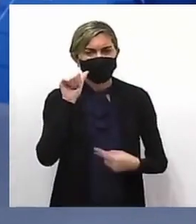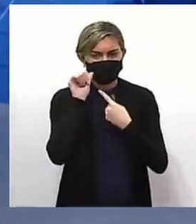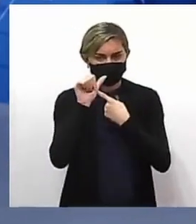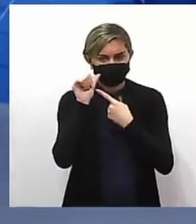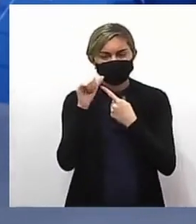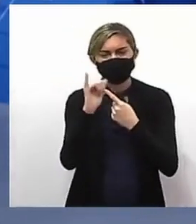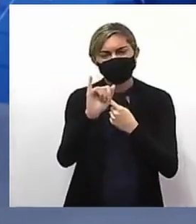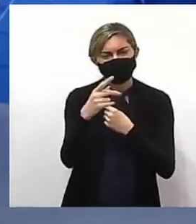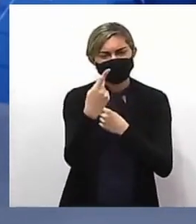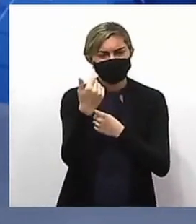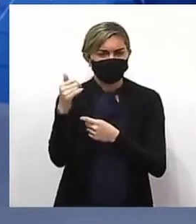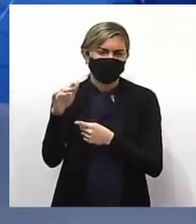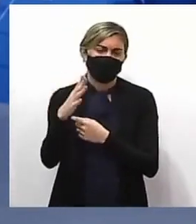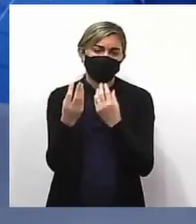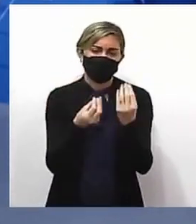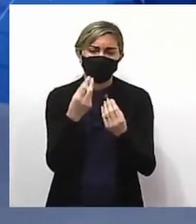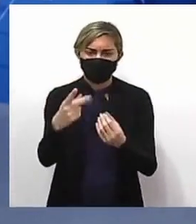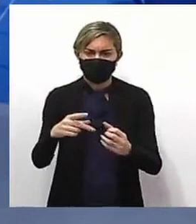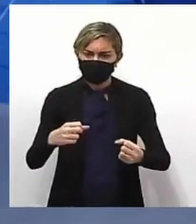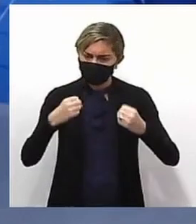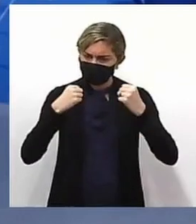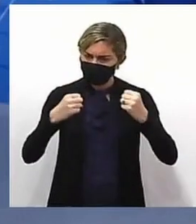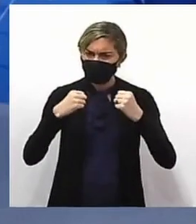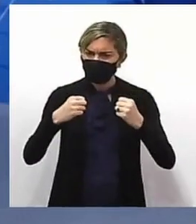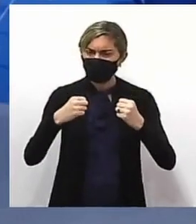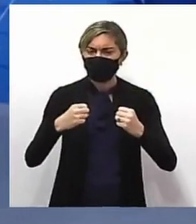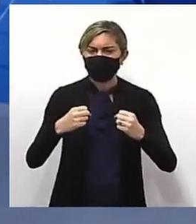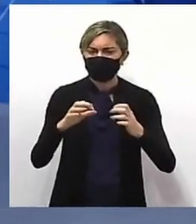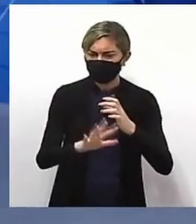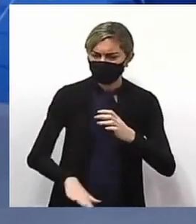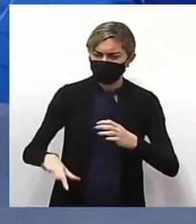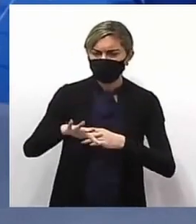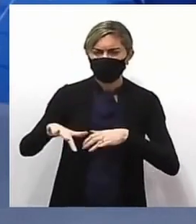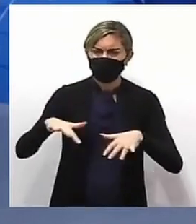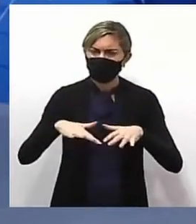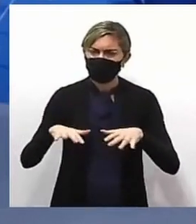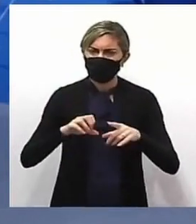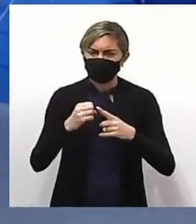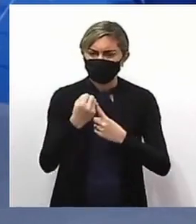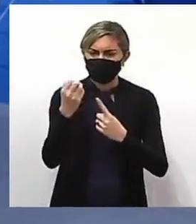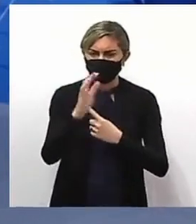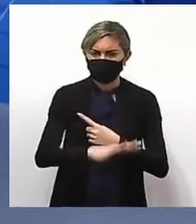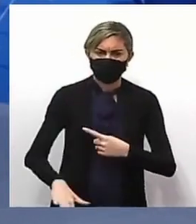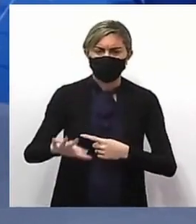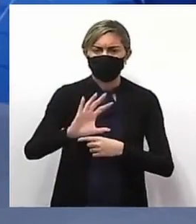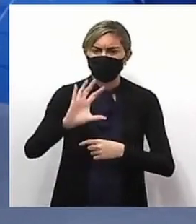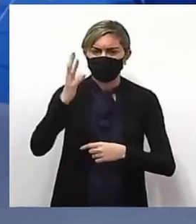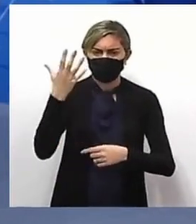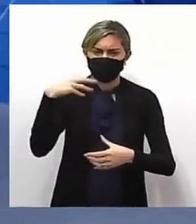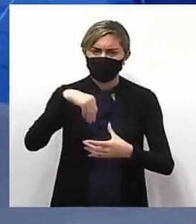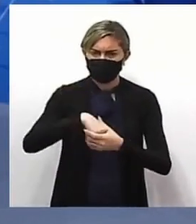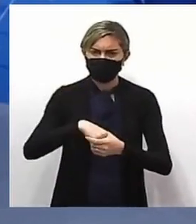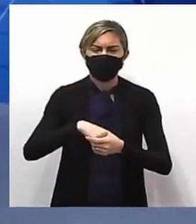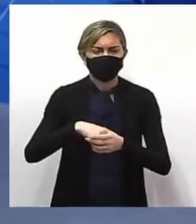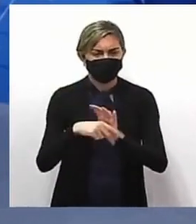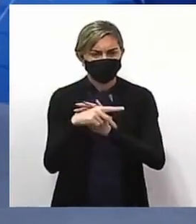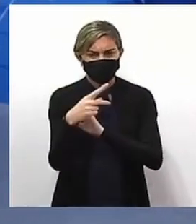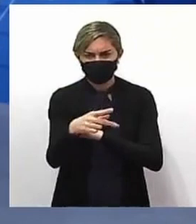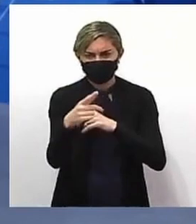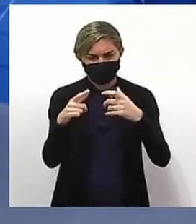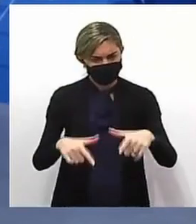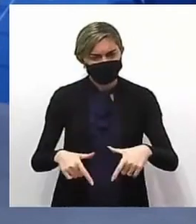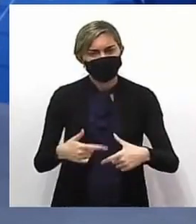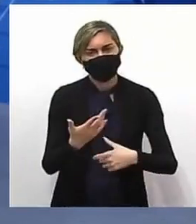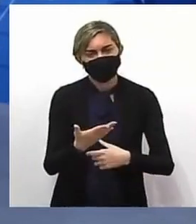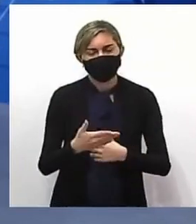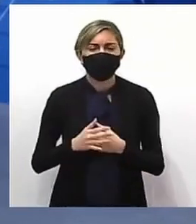na ilha e como elas fortalecem esse movimento social que acontece dentro da